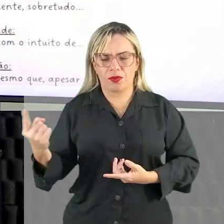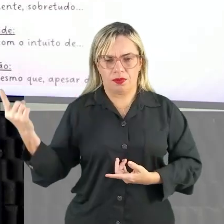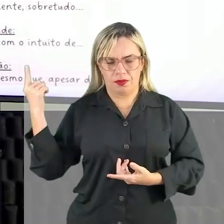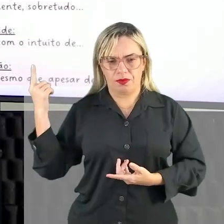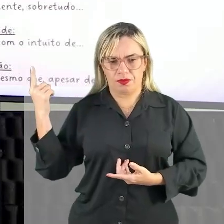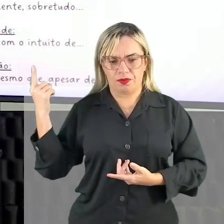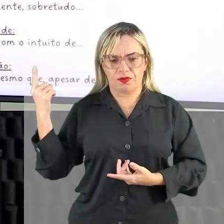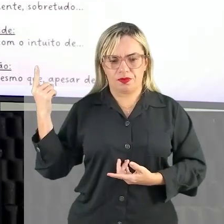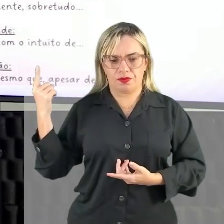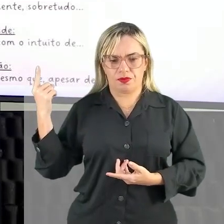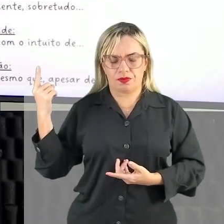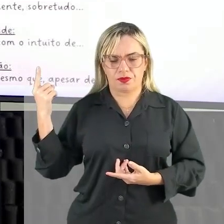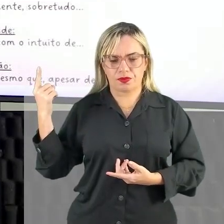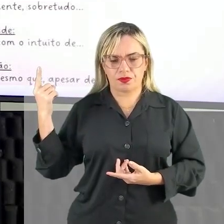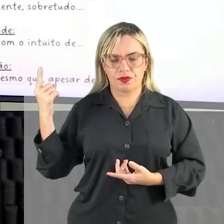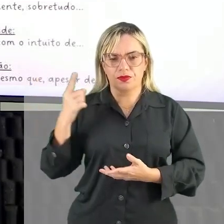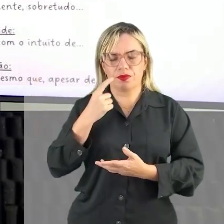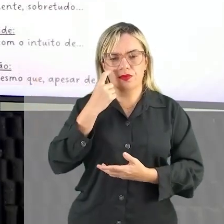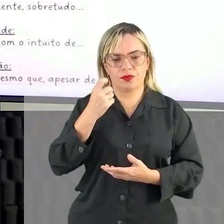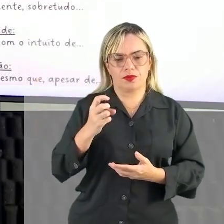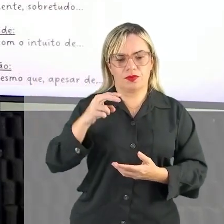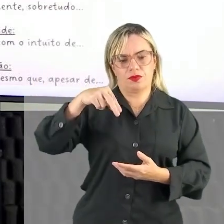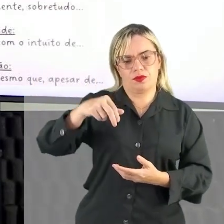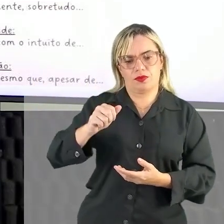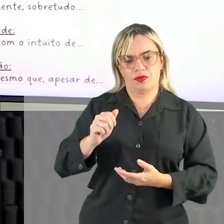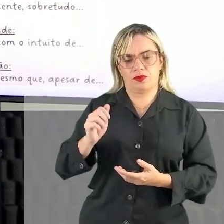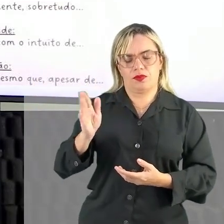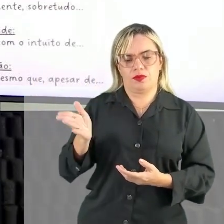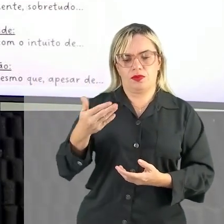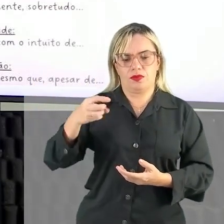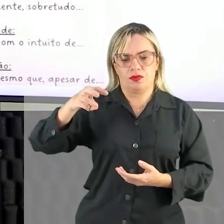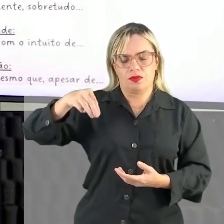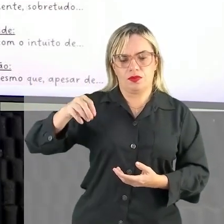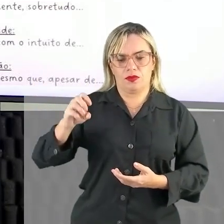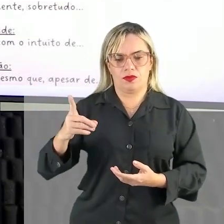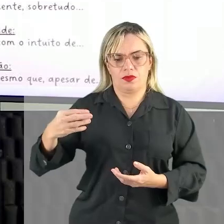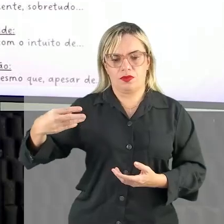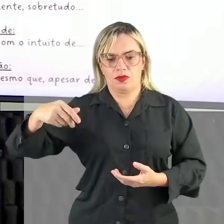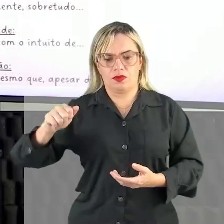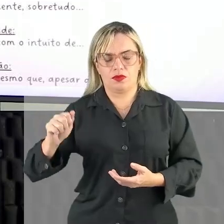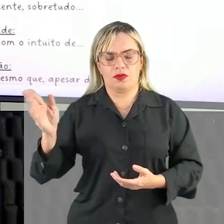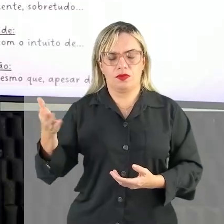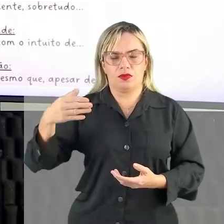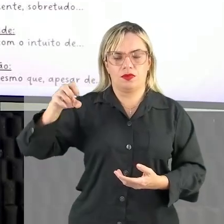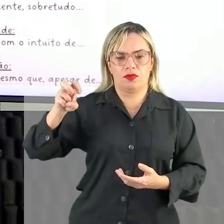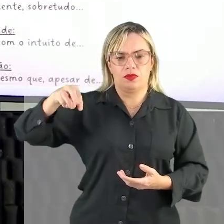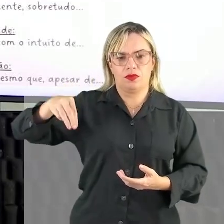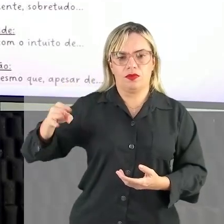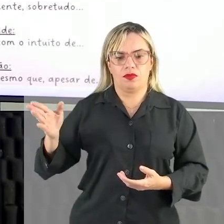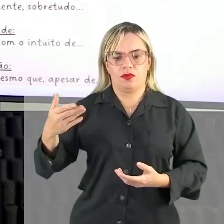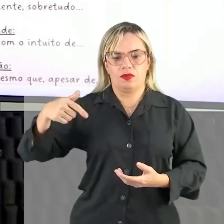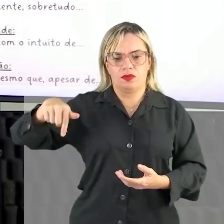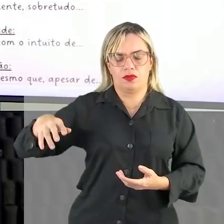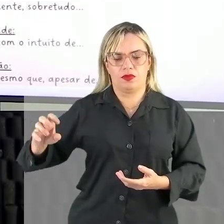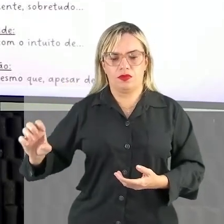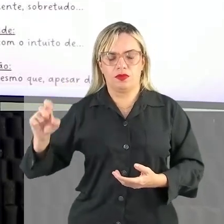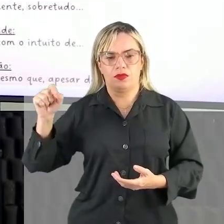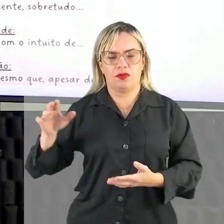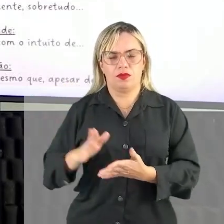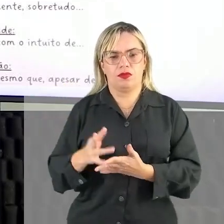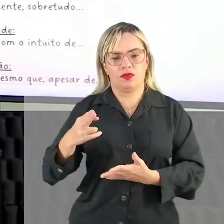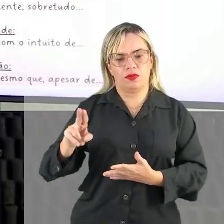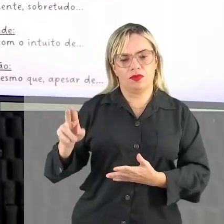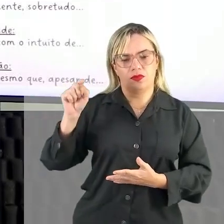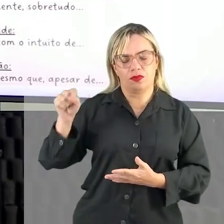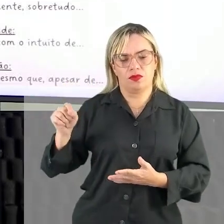medida em que interessante o na medida em que porque existem duas e duas duas expressões